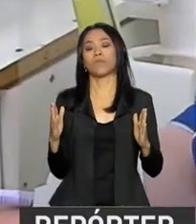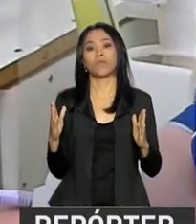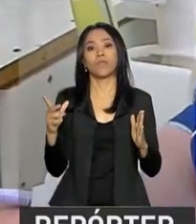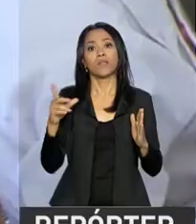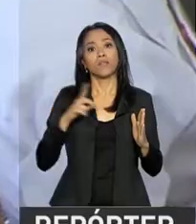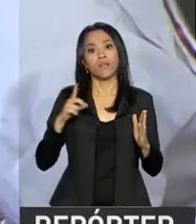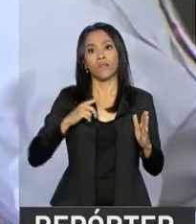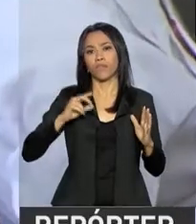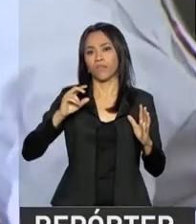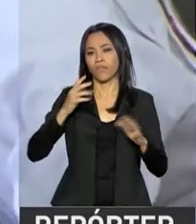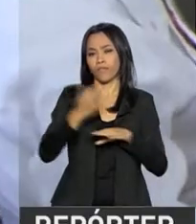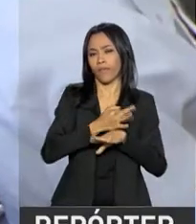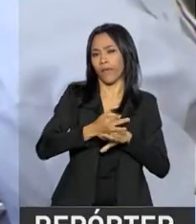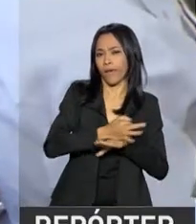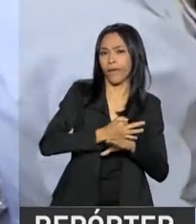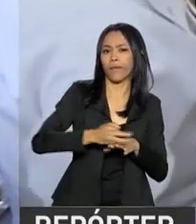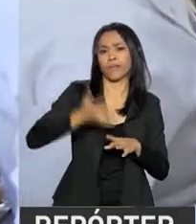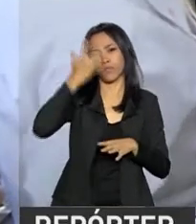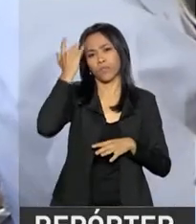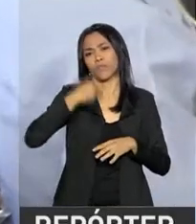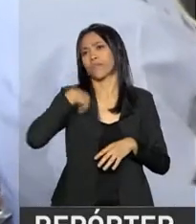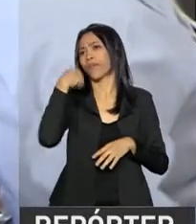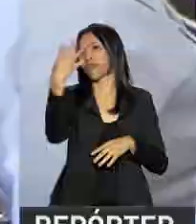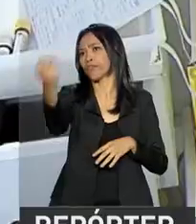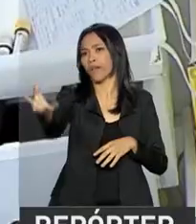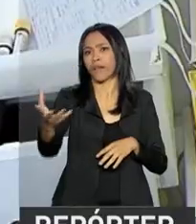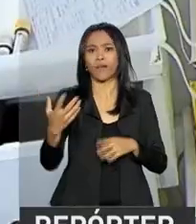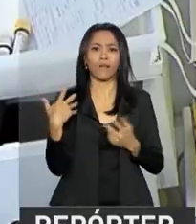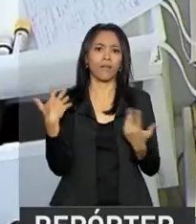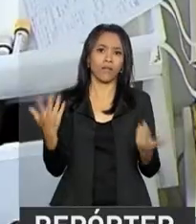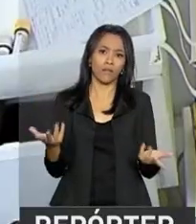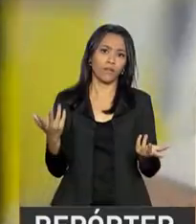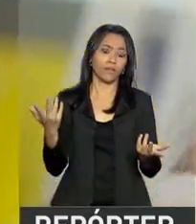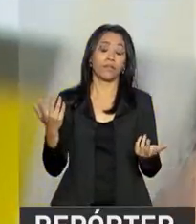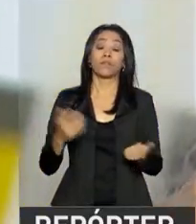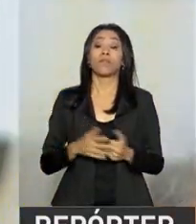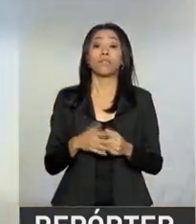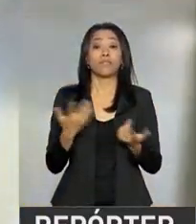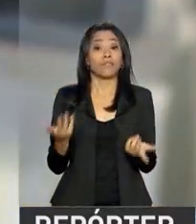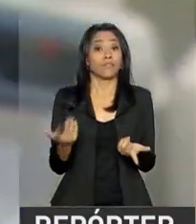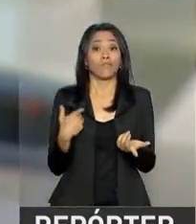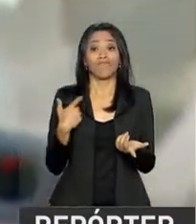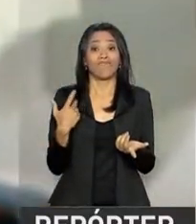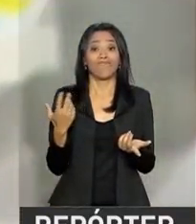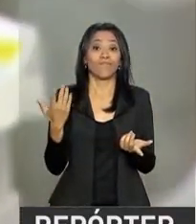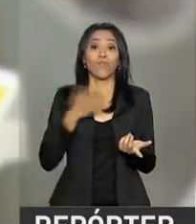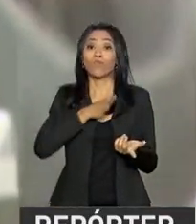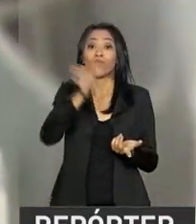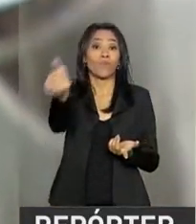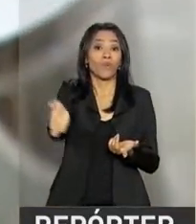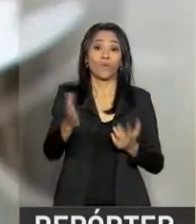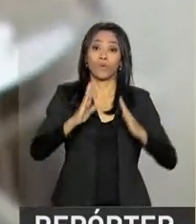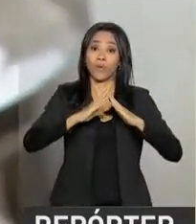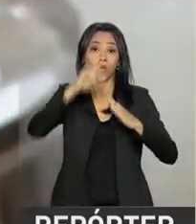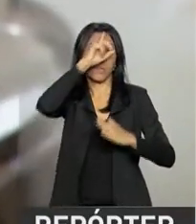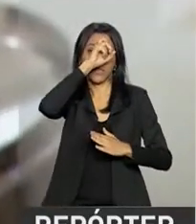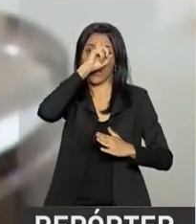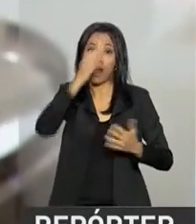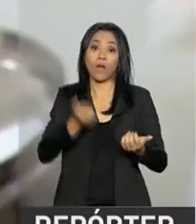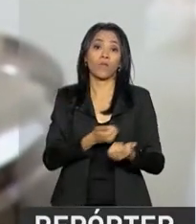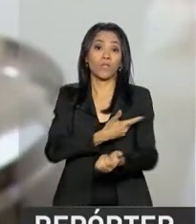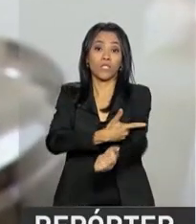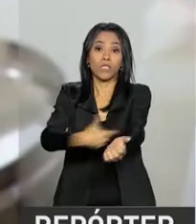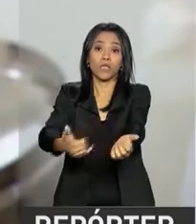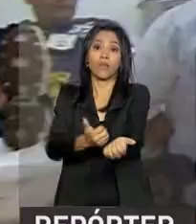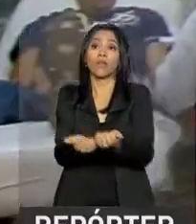férias na ilha das pessoas mudou sua rotina acabaram não fazendo as doações regulares